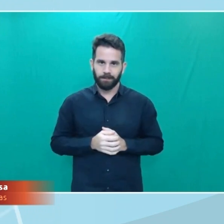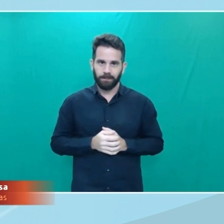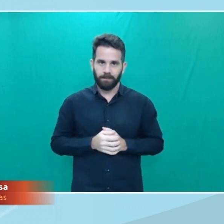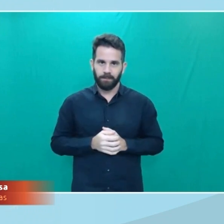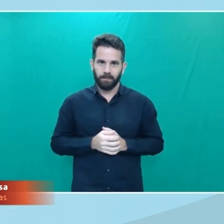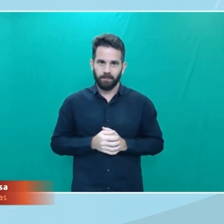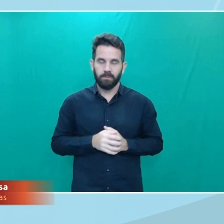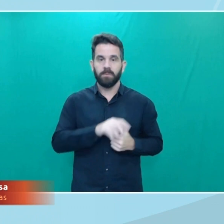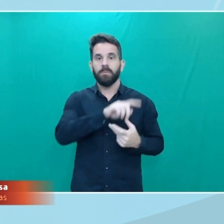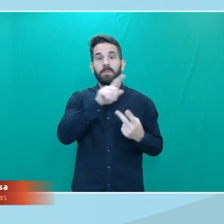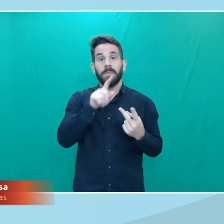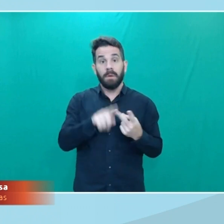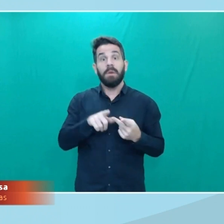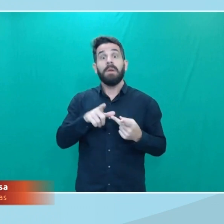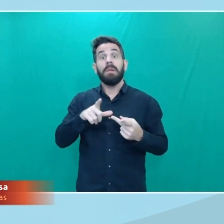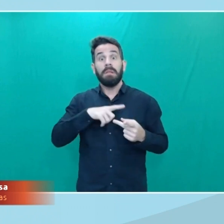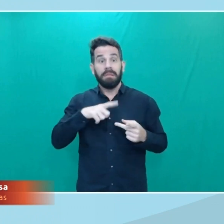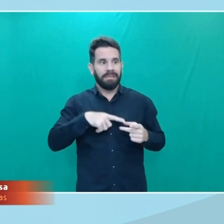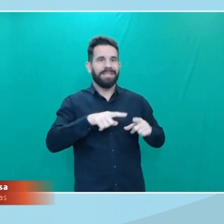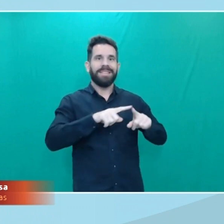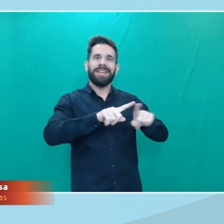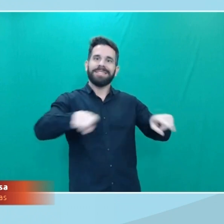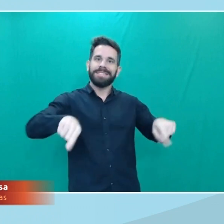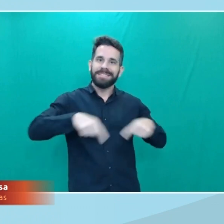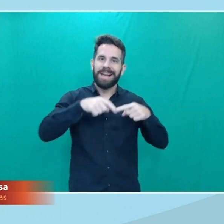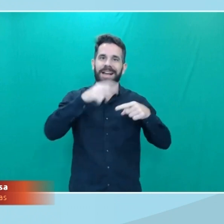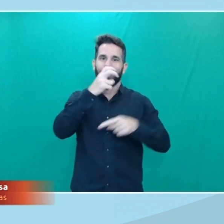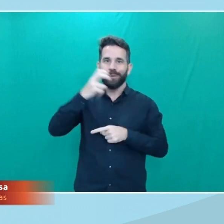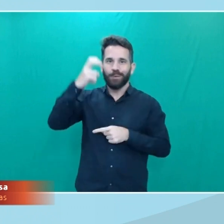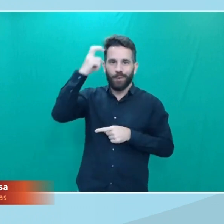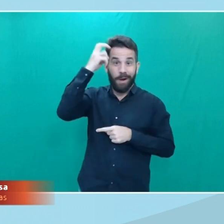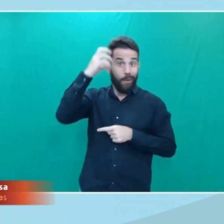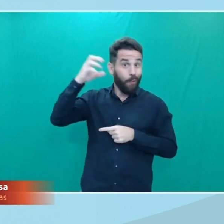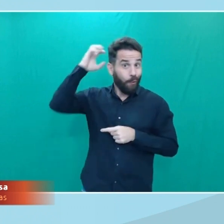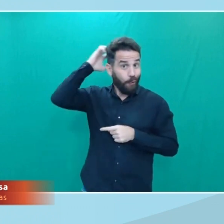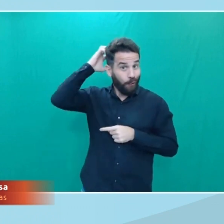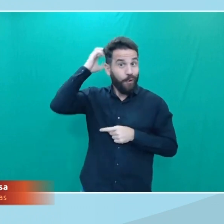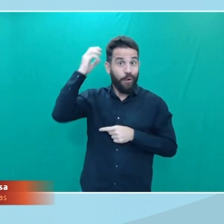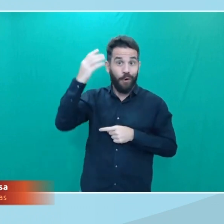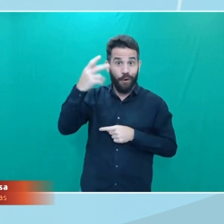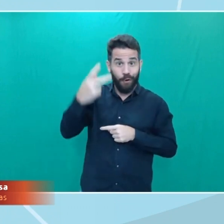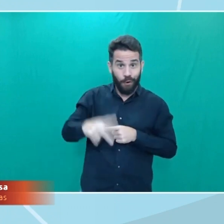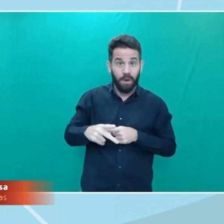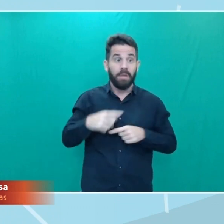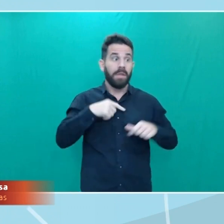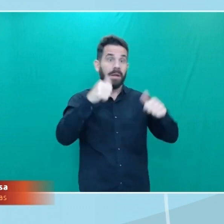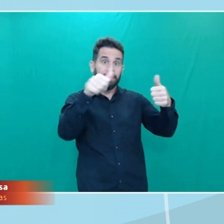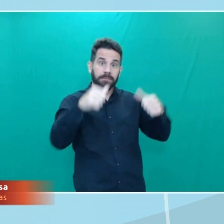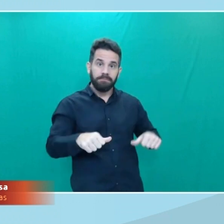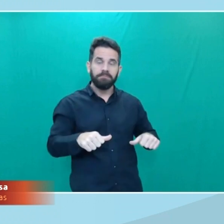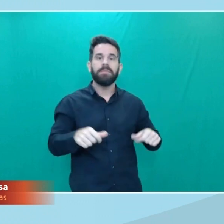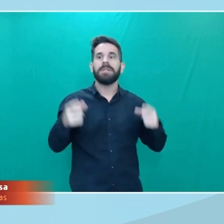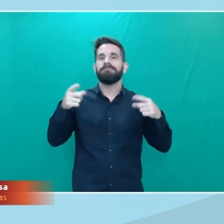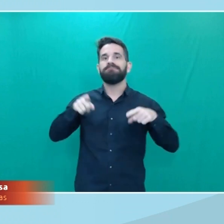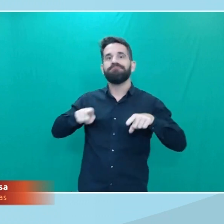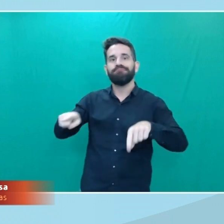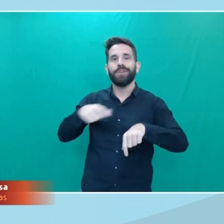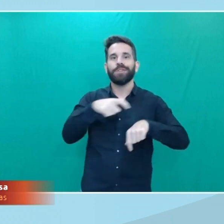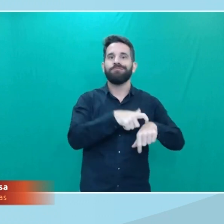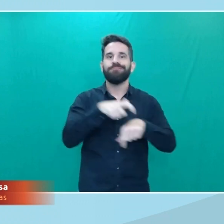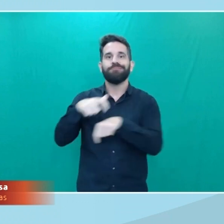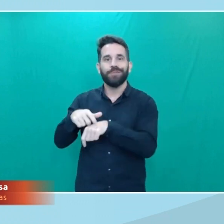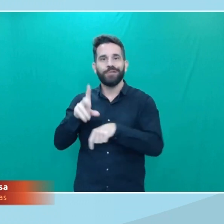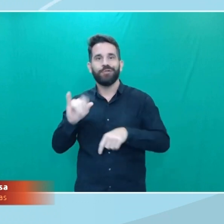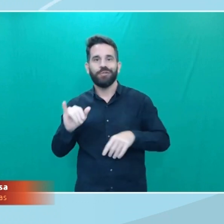grande sala da Vila Cultural Cora Coralina foram prorrogadas até a próxima sexta-feira. No local estão disponíveis exposições do